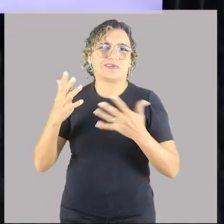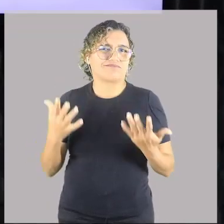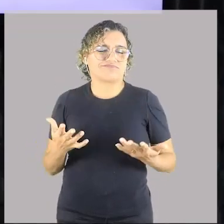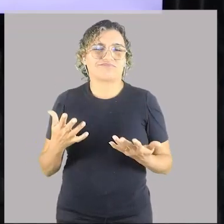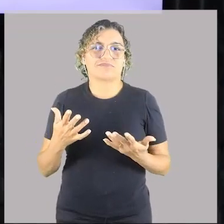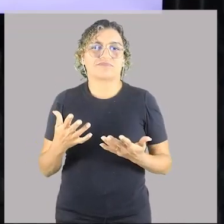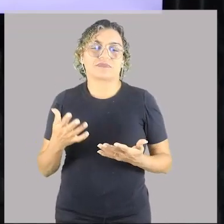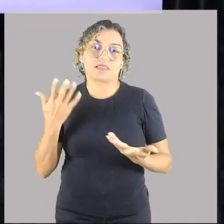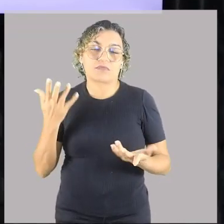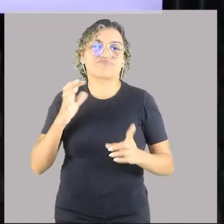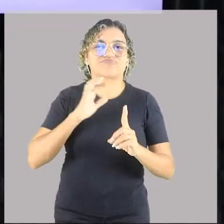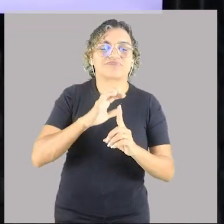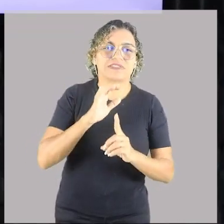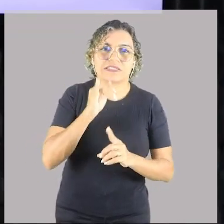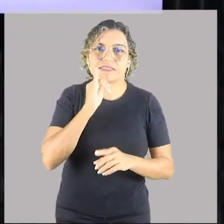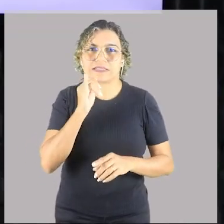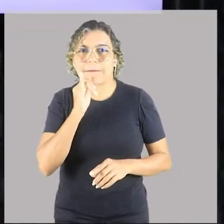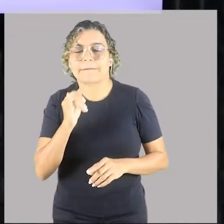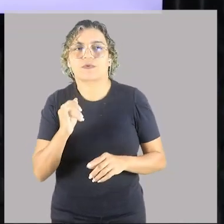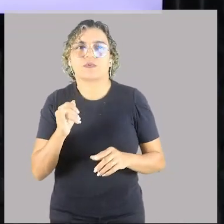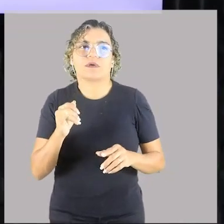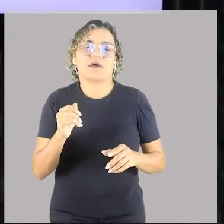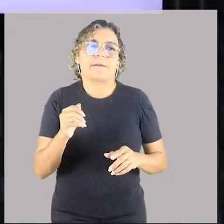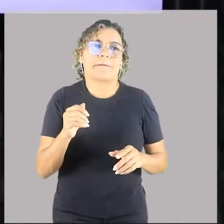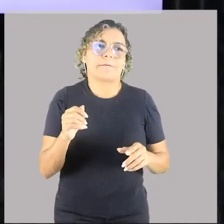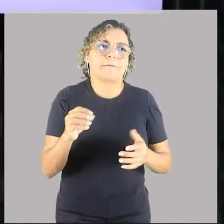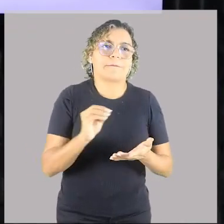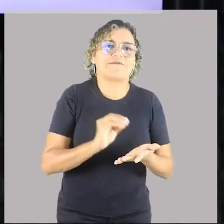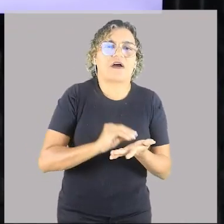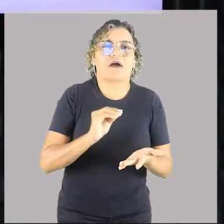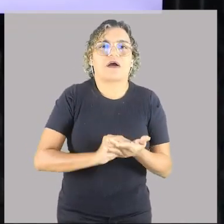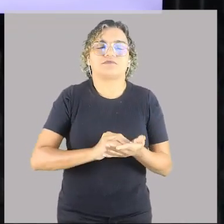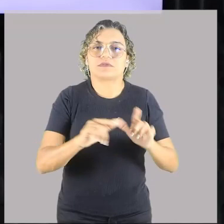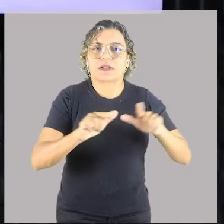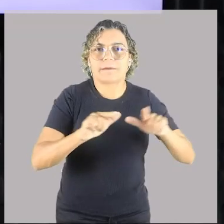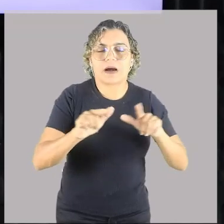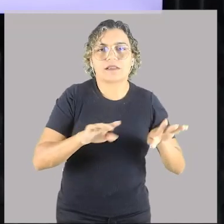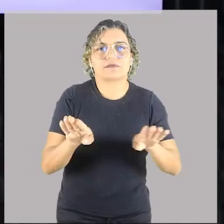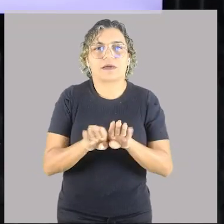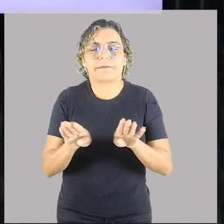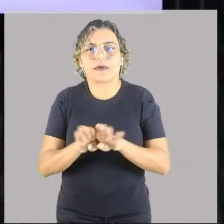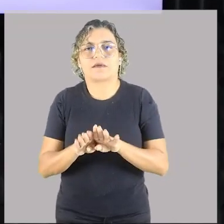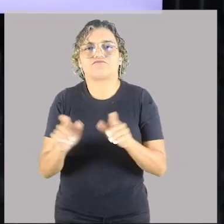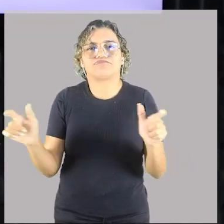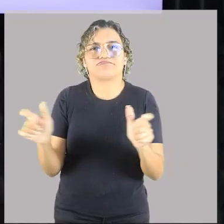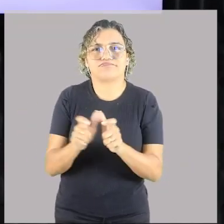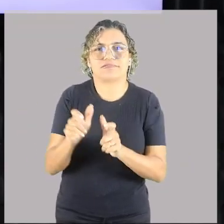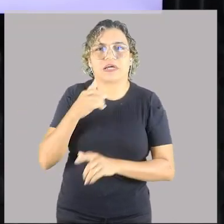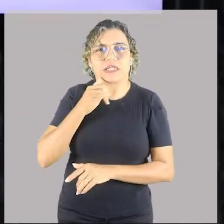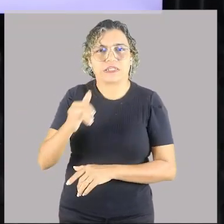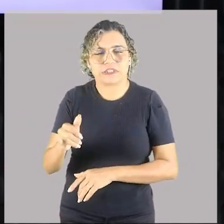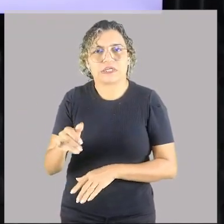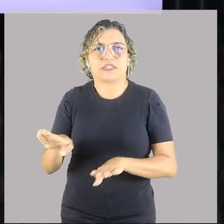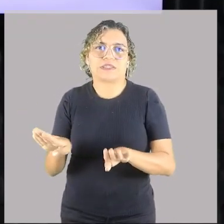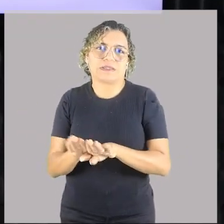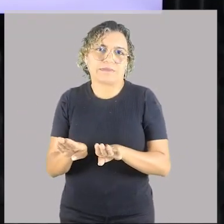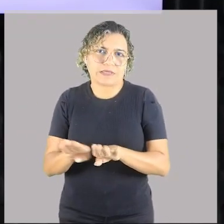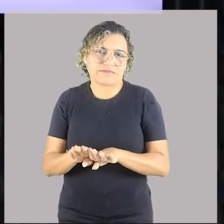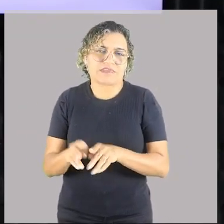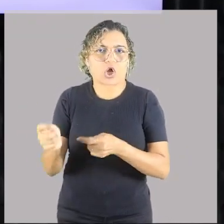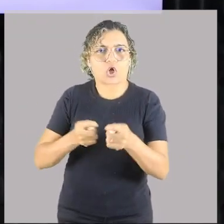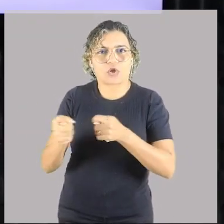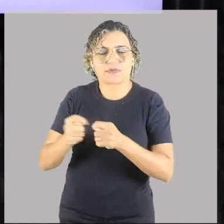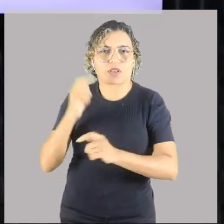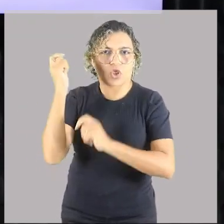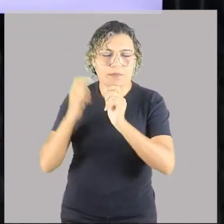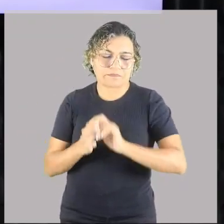cenário, gerando, nesse caso, empregos, diminuição da demanda de energia e economizando investimento em grandes obras.